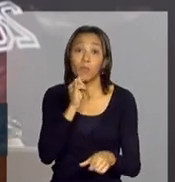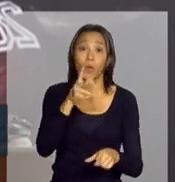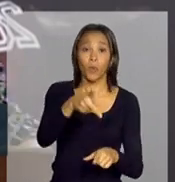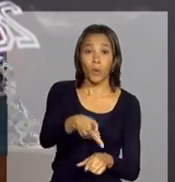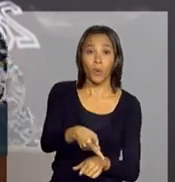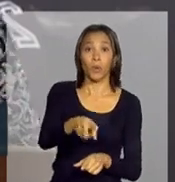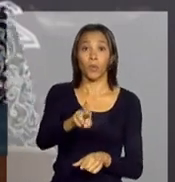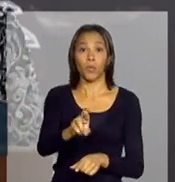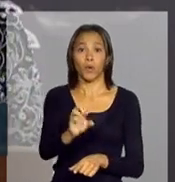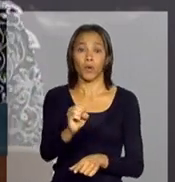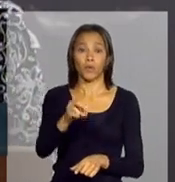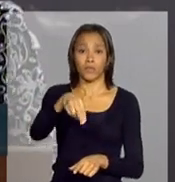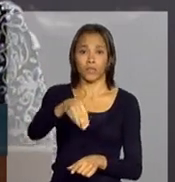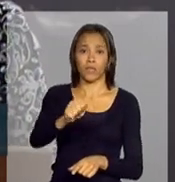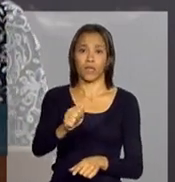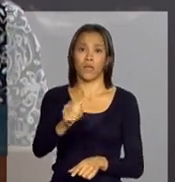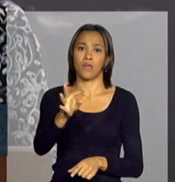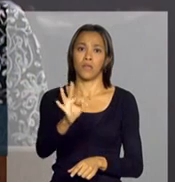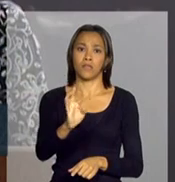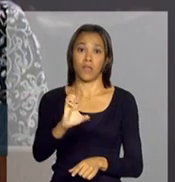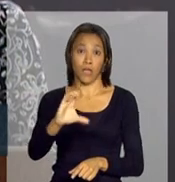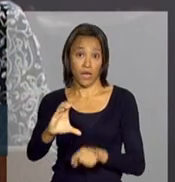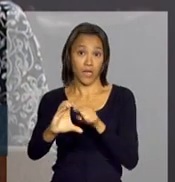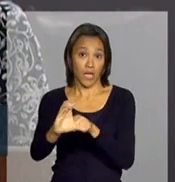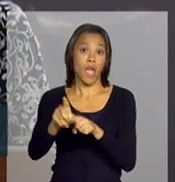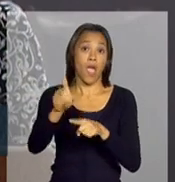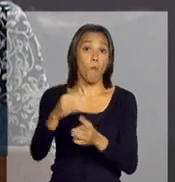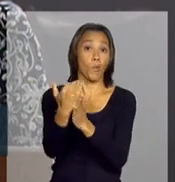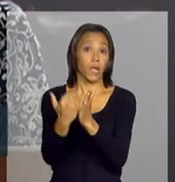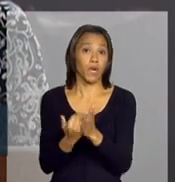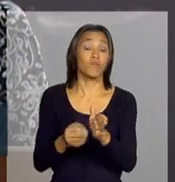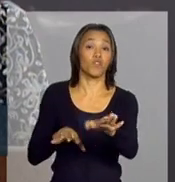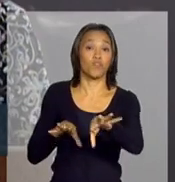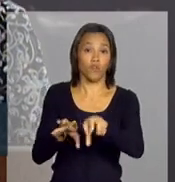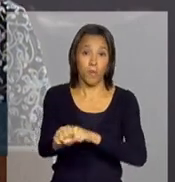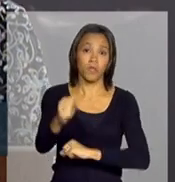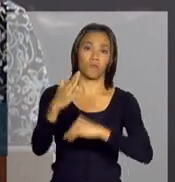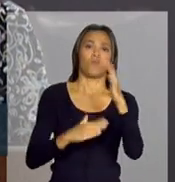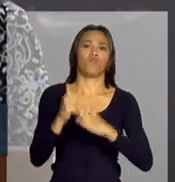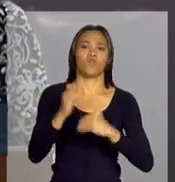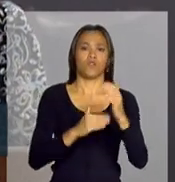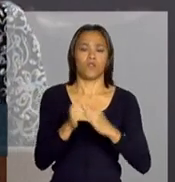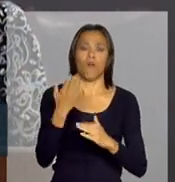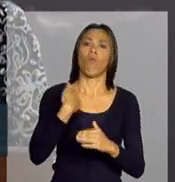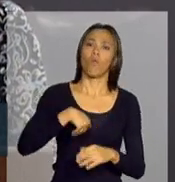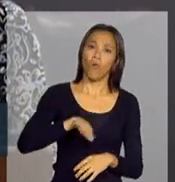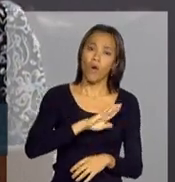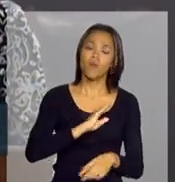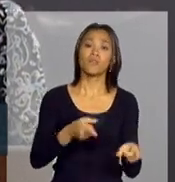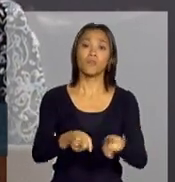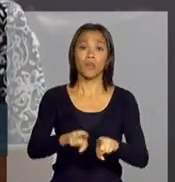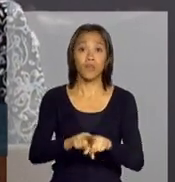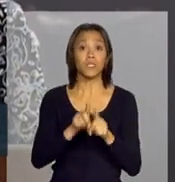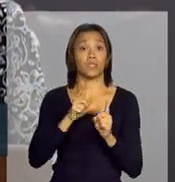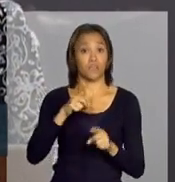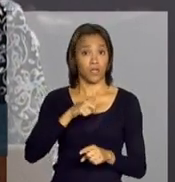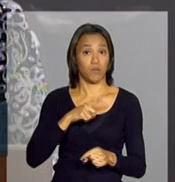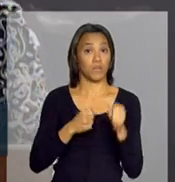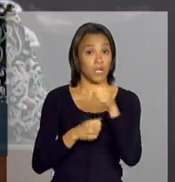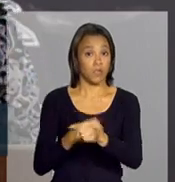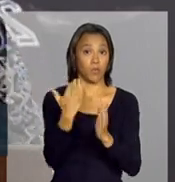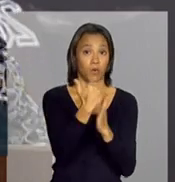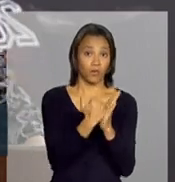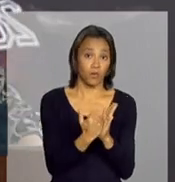Pronatec o nosso programa de formação profissional nós estamos com esse